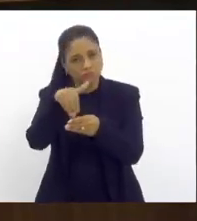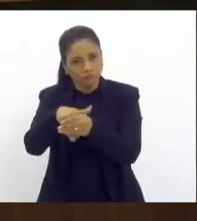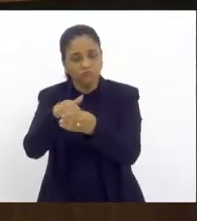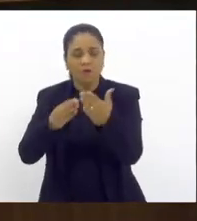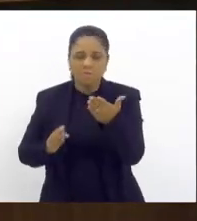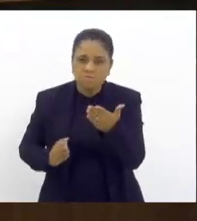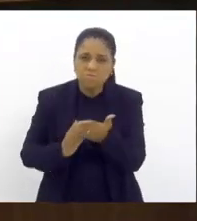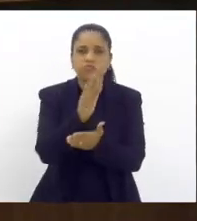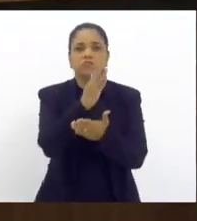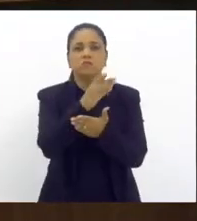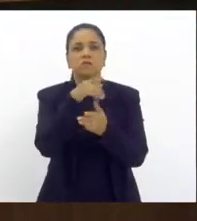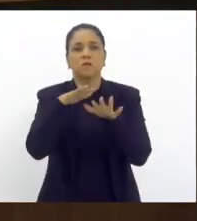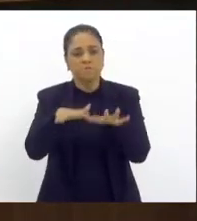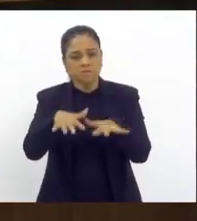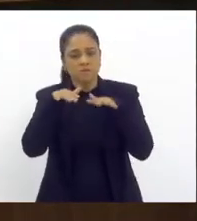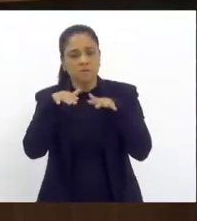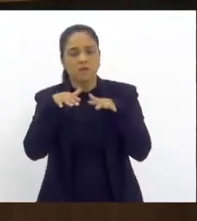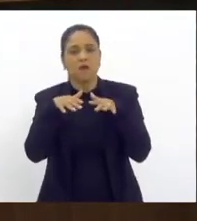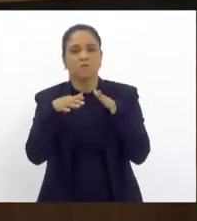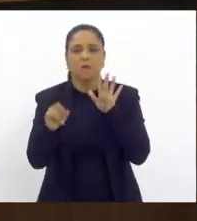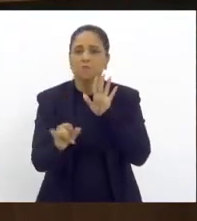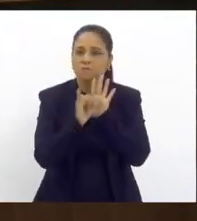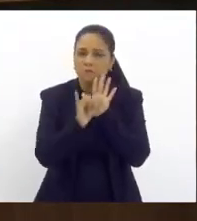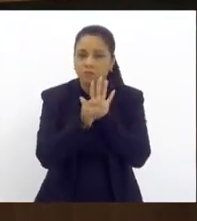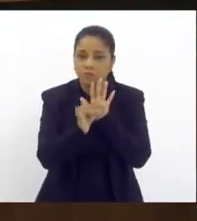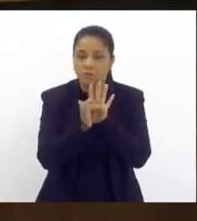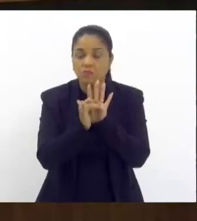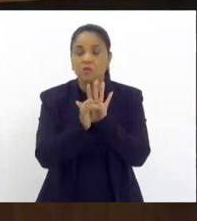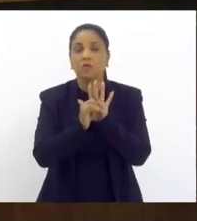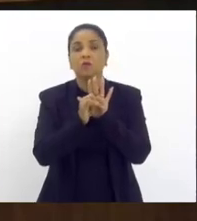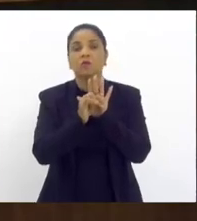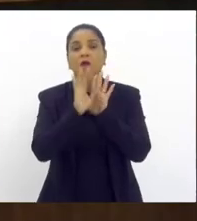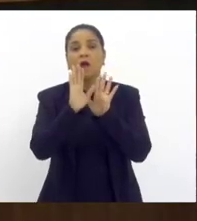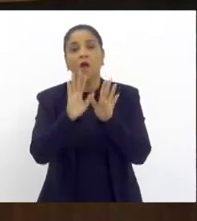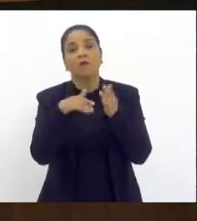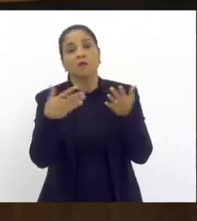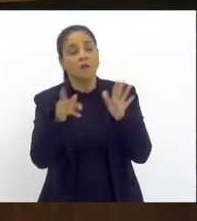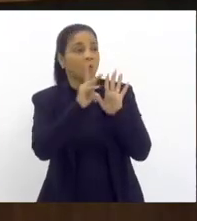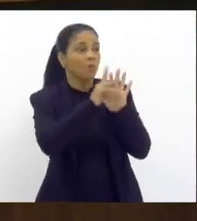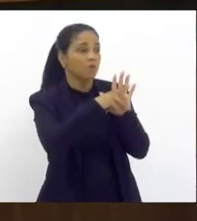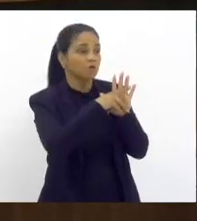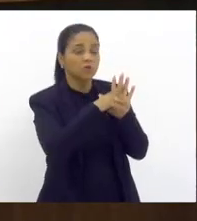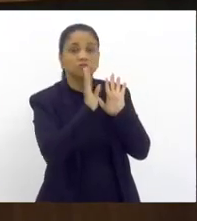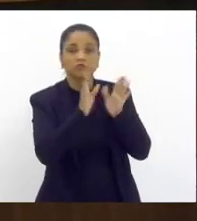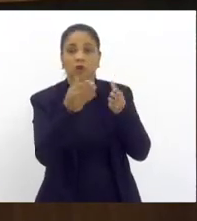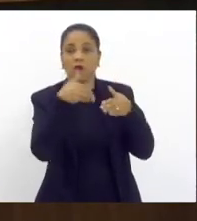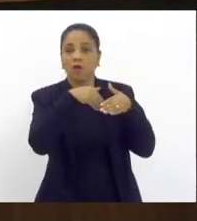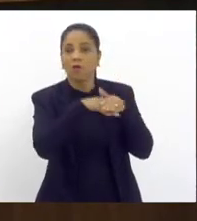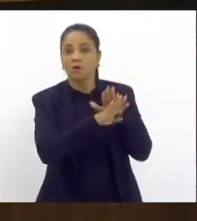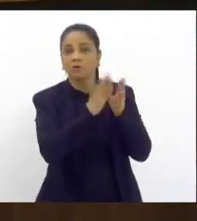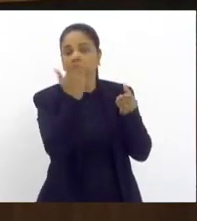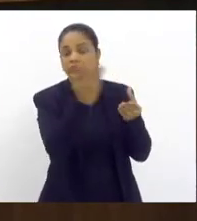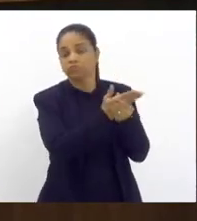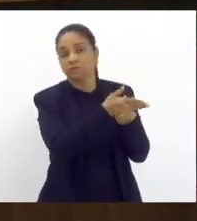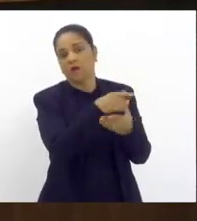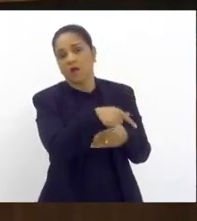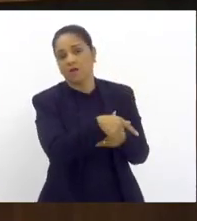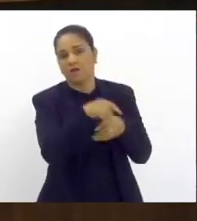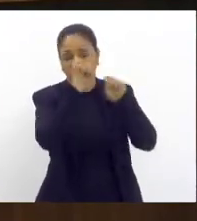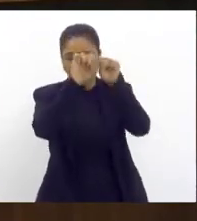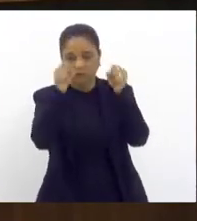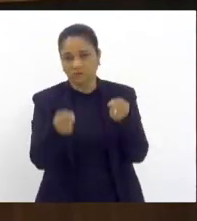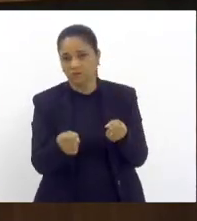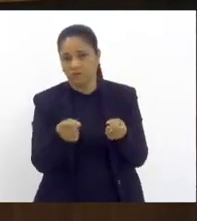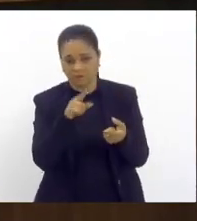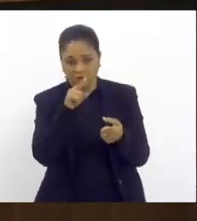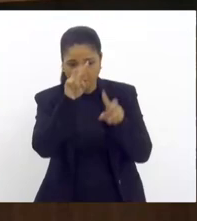para vir a plenário e autógrafo. E, no entanto, o projeto estava ainda no lote, constando como arquivado.